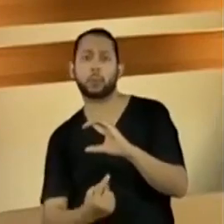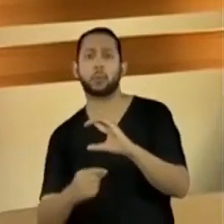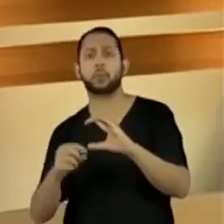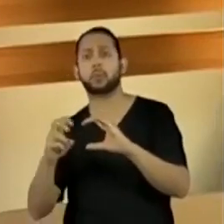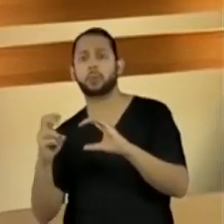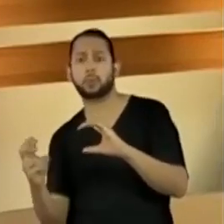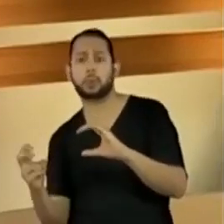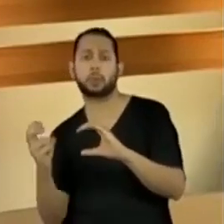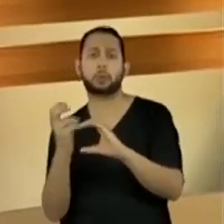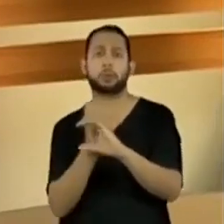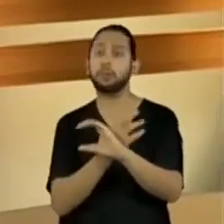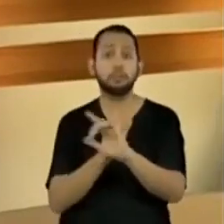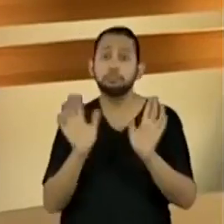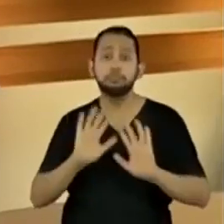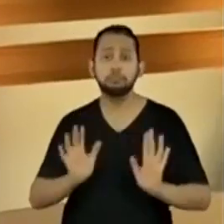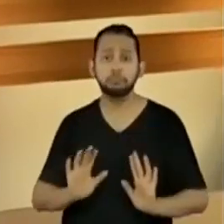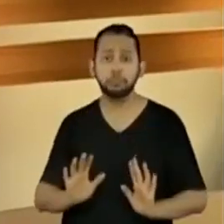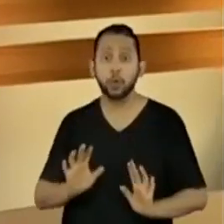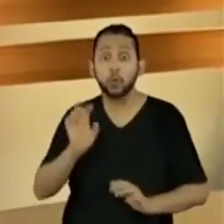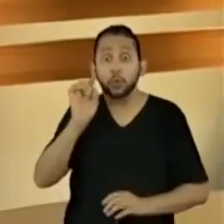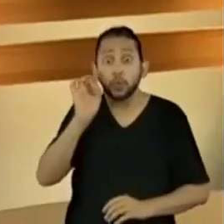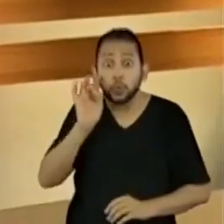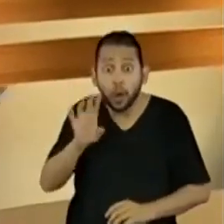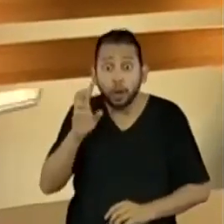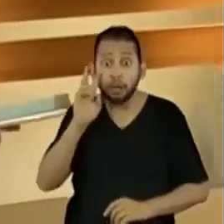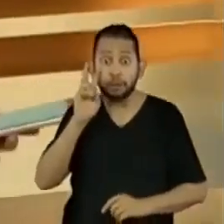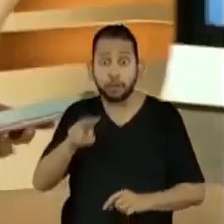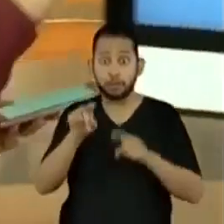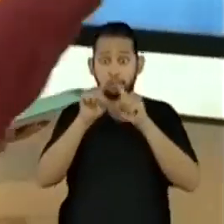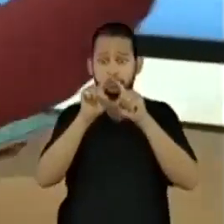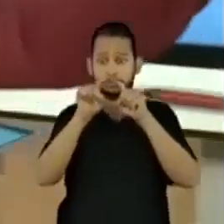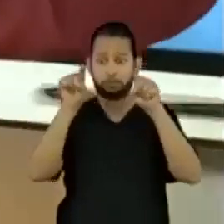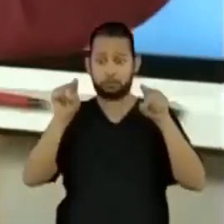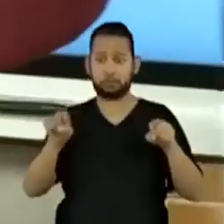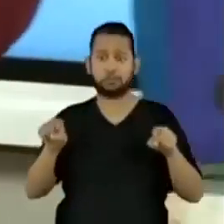Não, nós vamos trabalhar com o formato do dado. Eu vou pegar ele aqui um pouquinho.